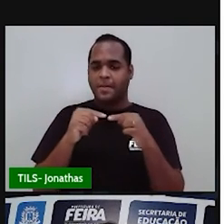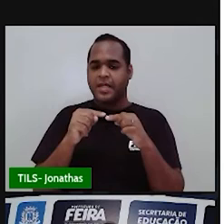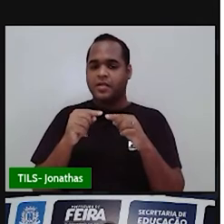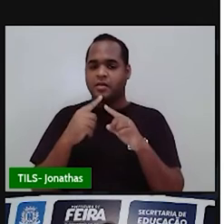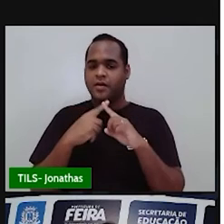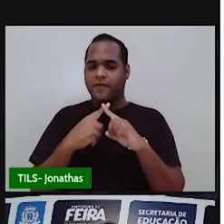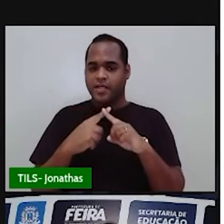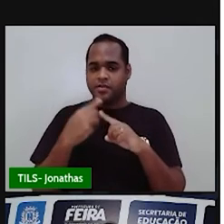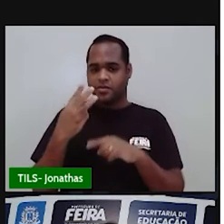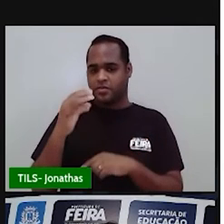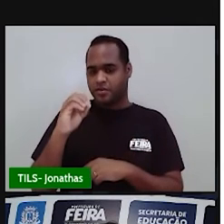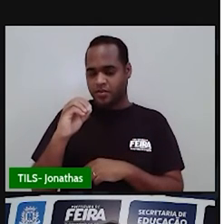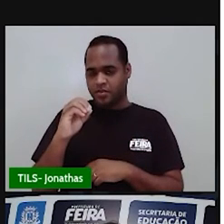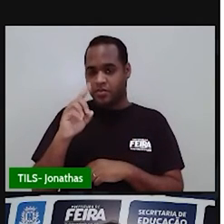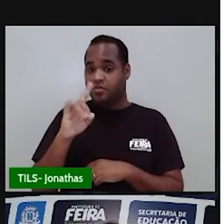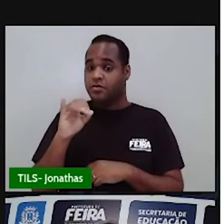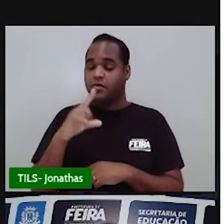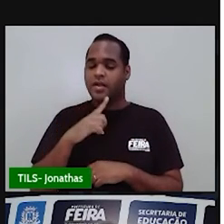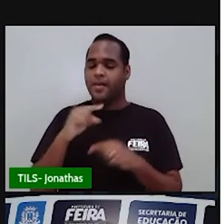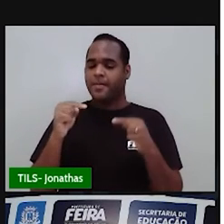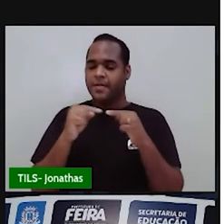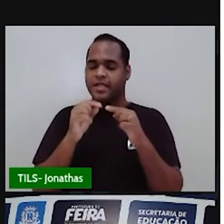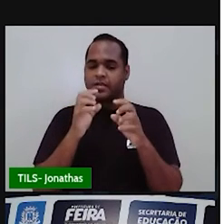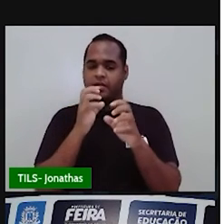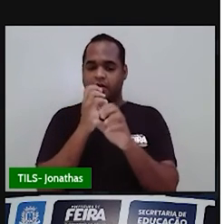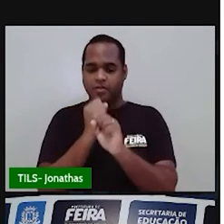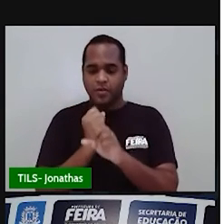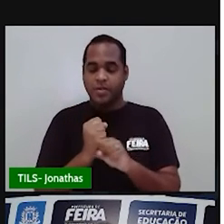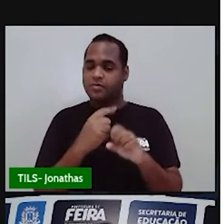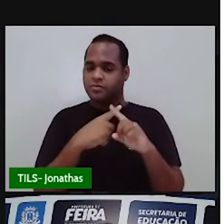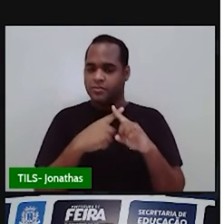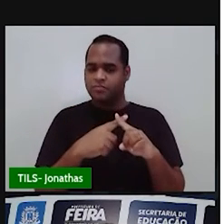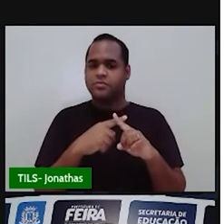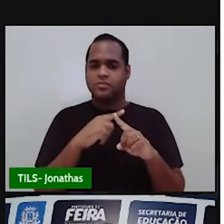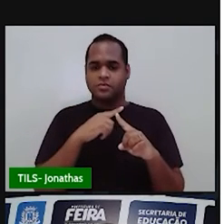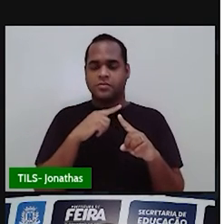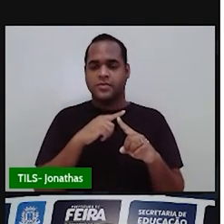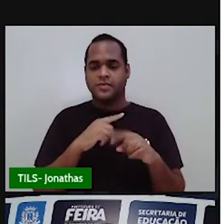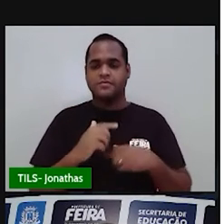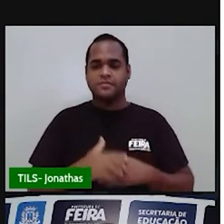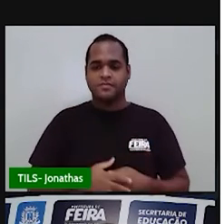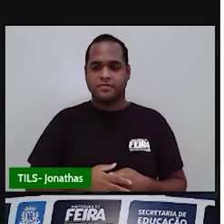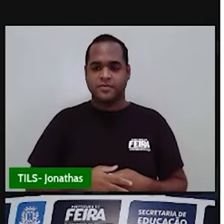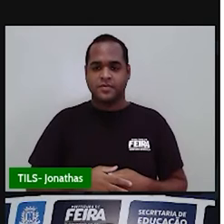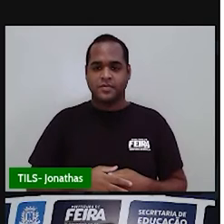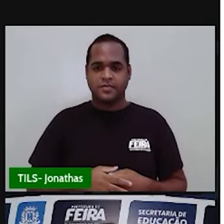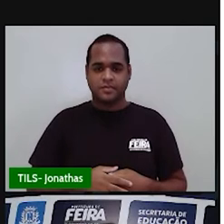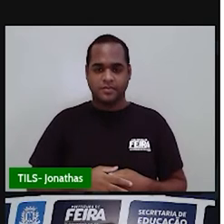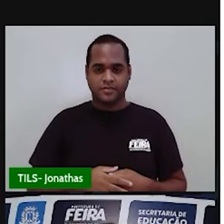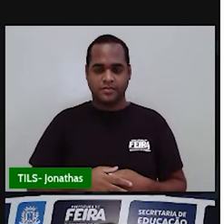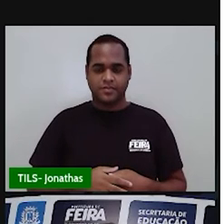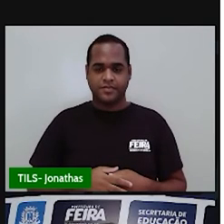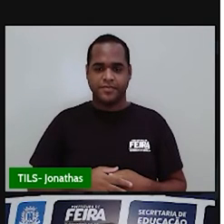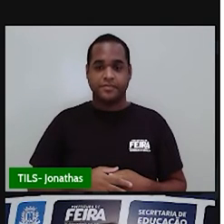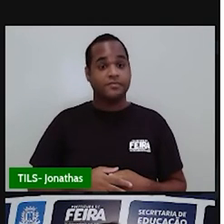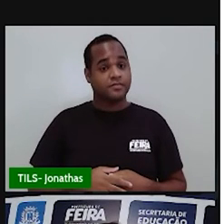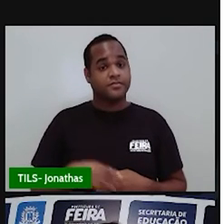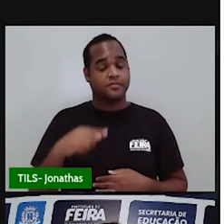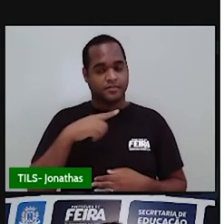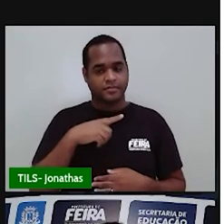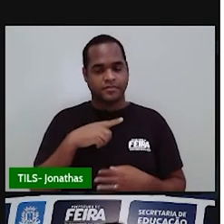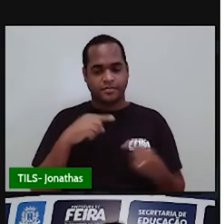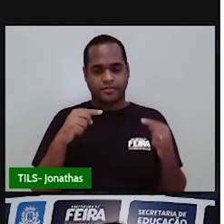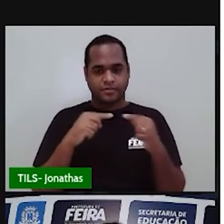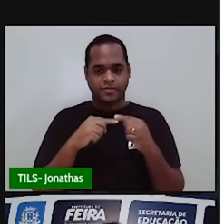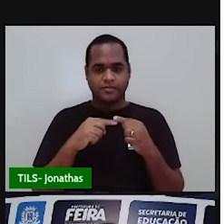de 30 dias. Fazendo essa multiplicação, né, a gente vai ter aí um consumo